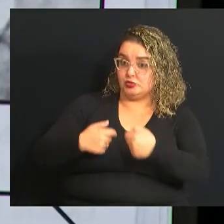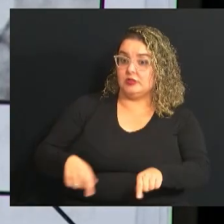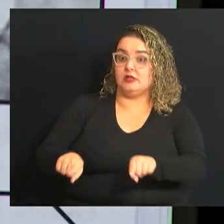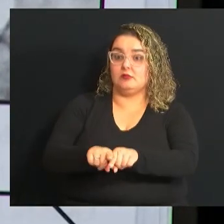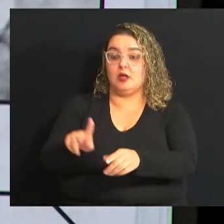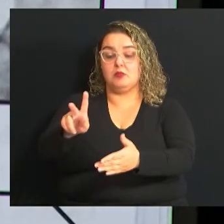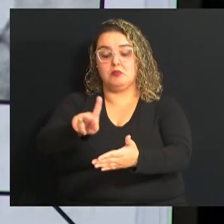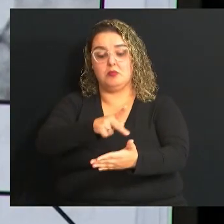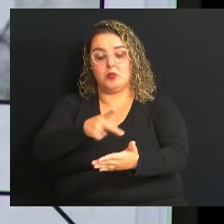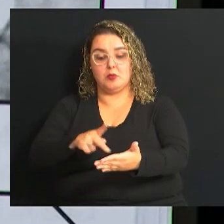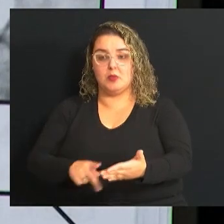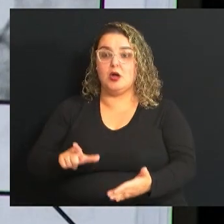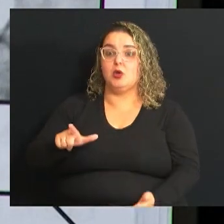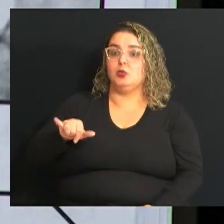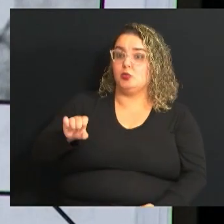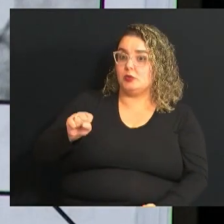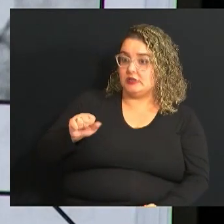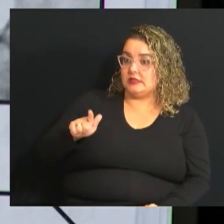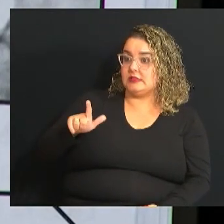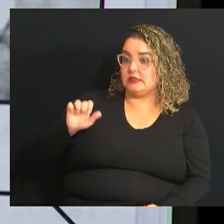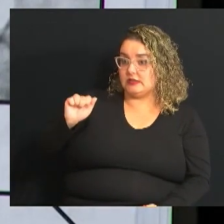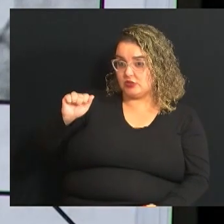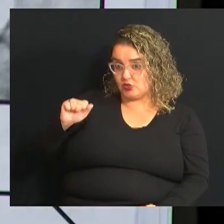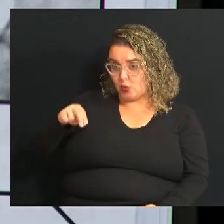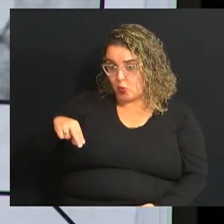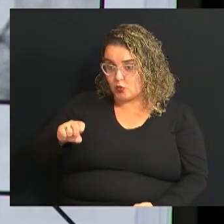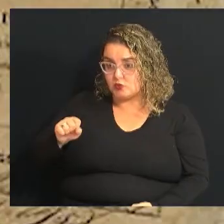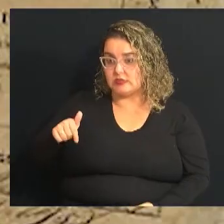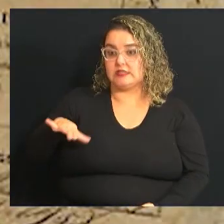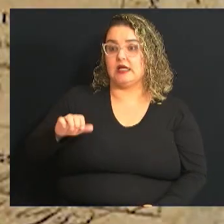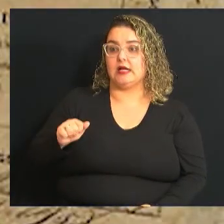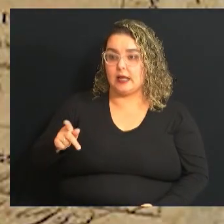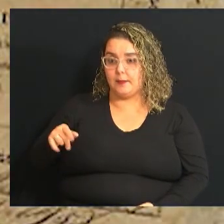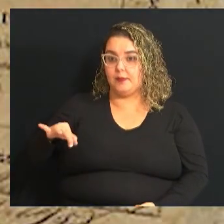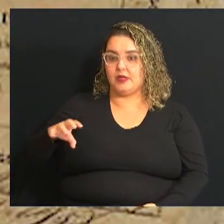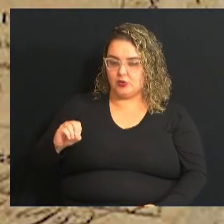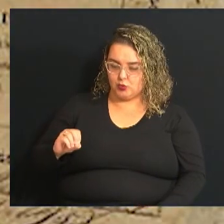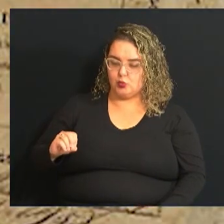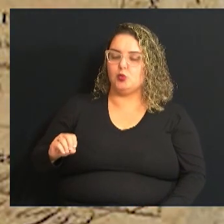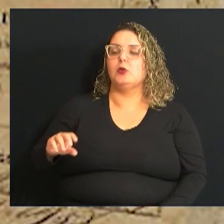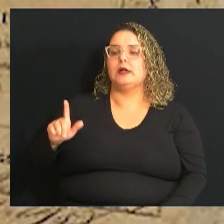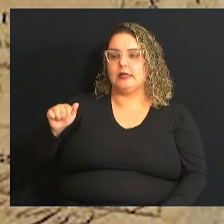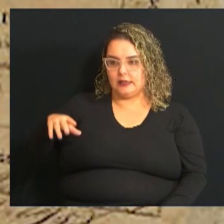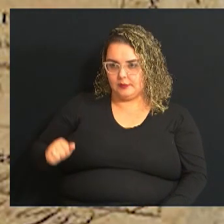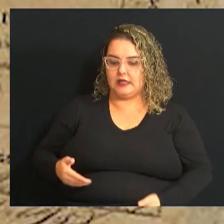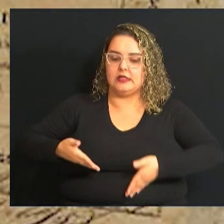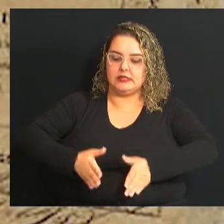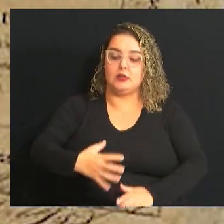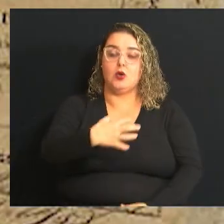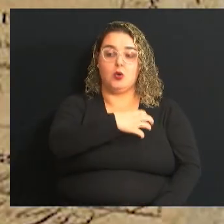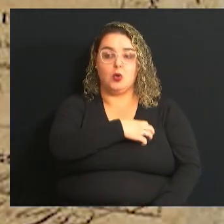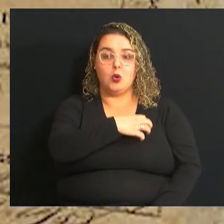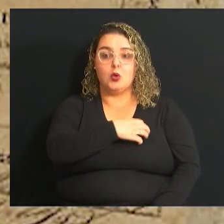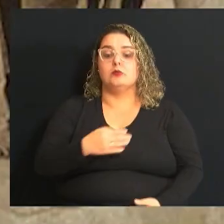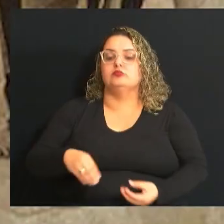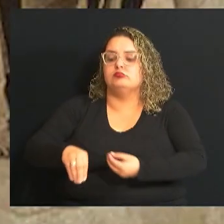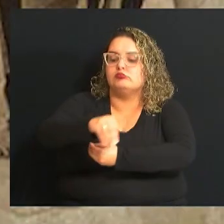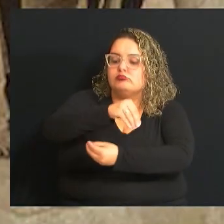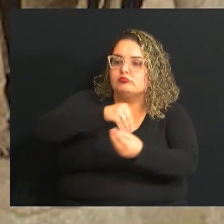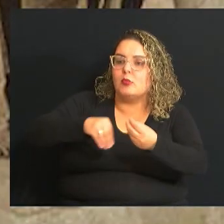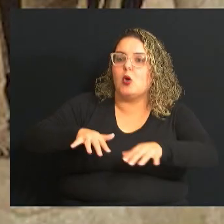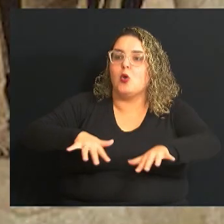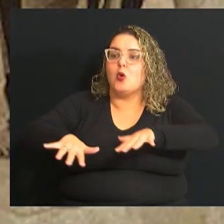Acho que nunca foi comentado comigo quem era Carlos Gomes. Já chegaram a falar pra mim que ele era, mas eu não acreditei muito, porque